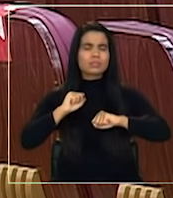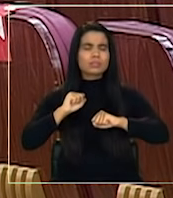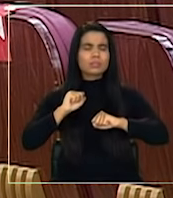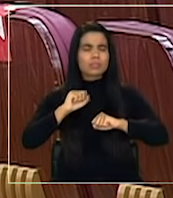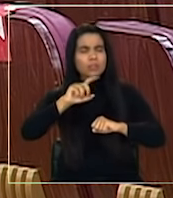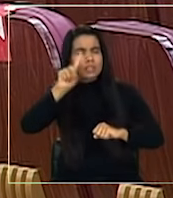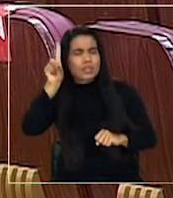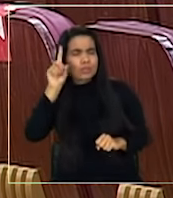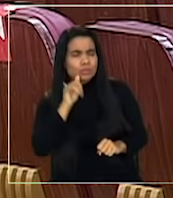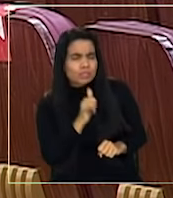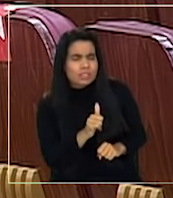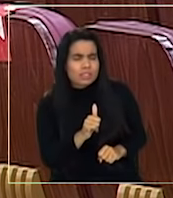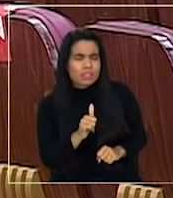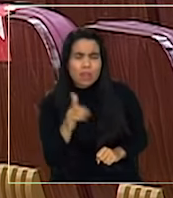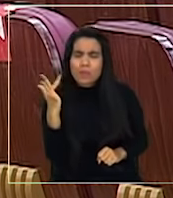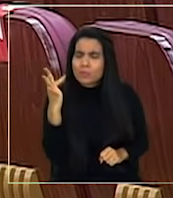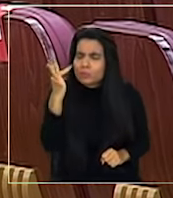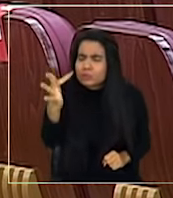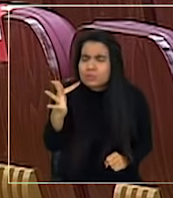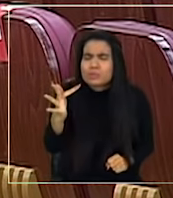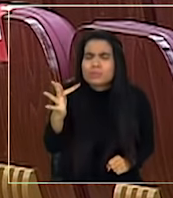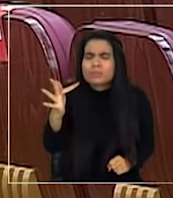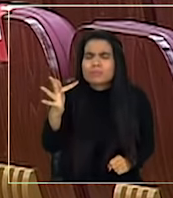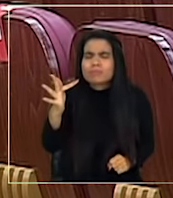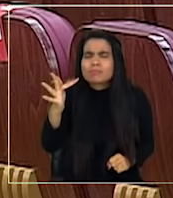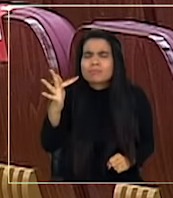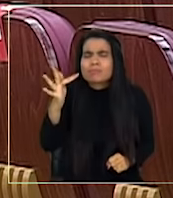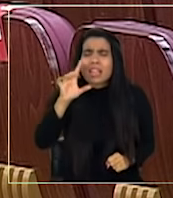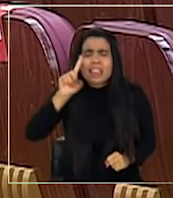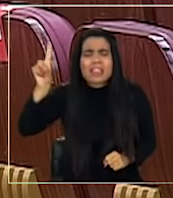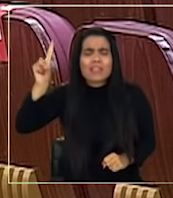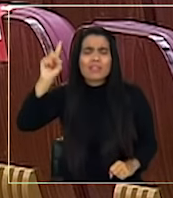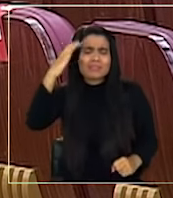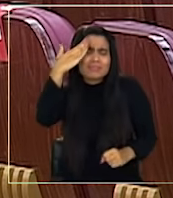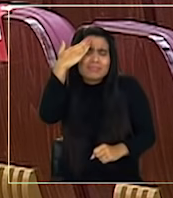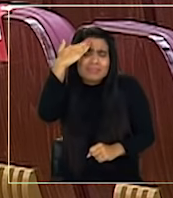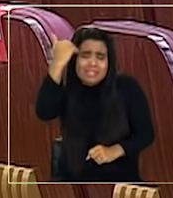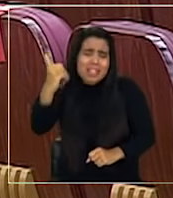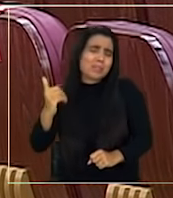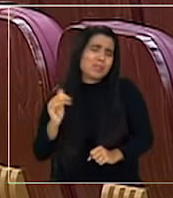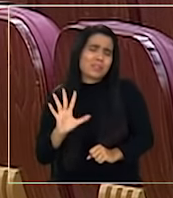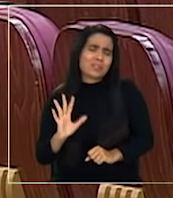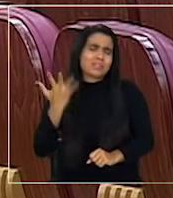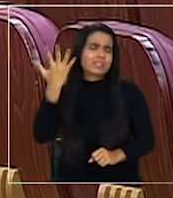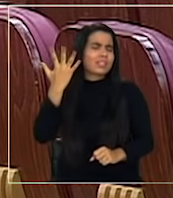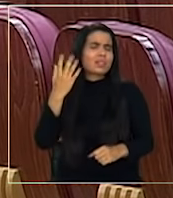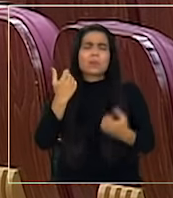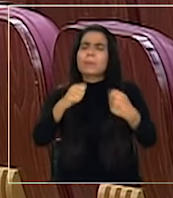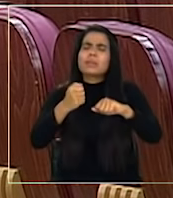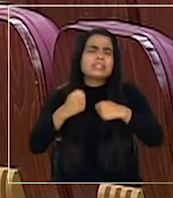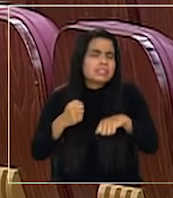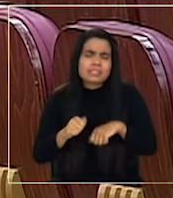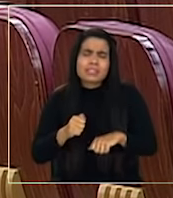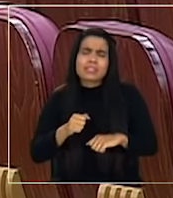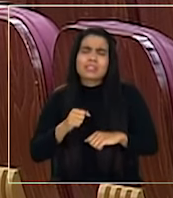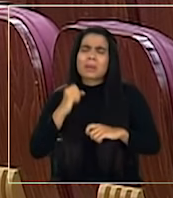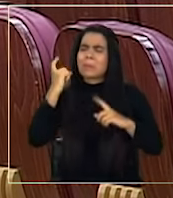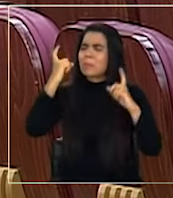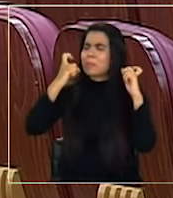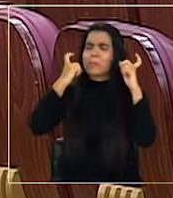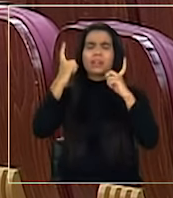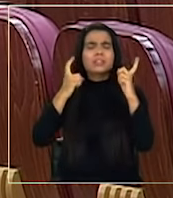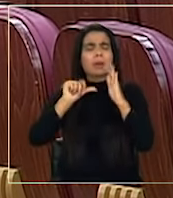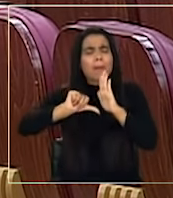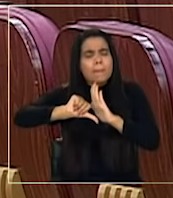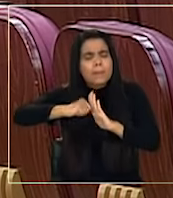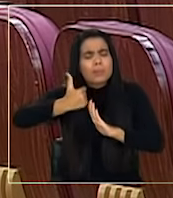amanhã pertence a Deus, o amanhã me pertence. Buscai primeiro o reino